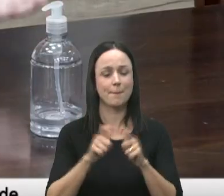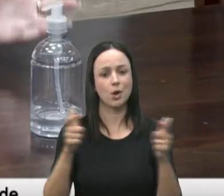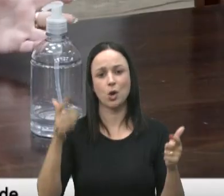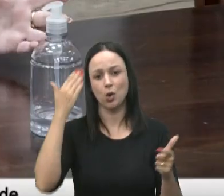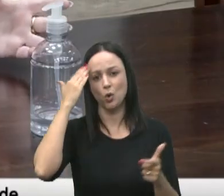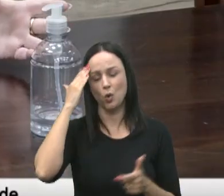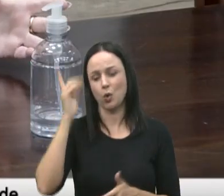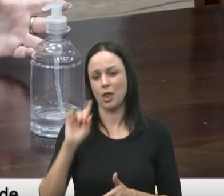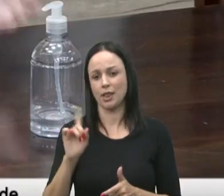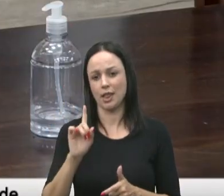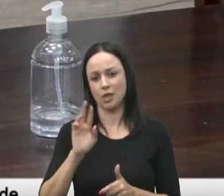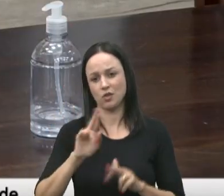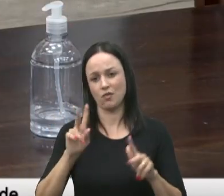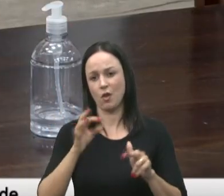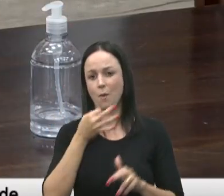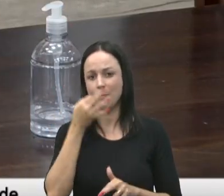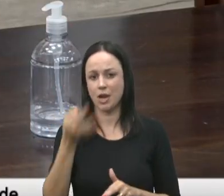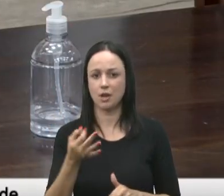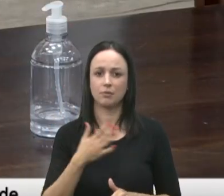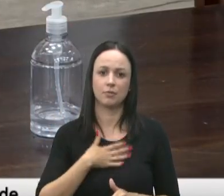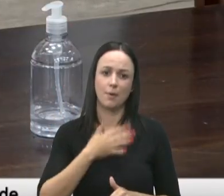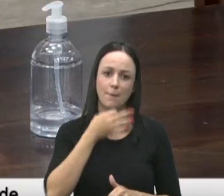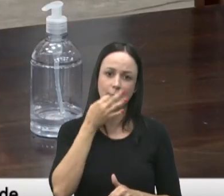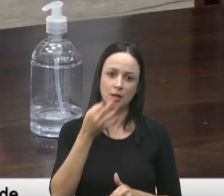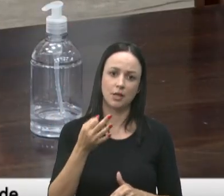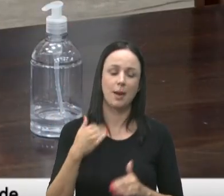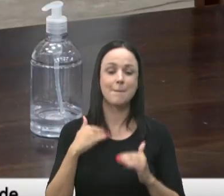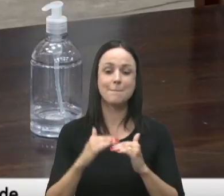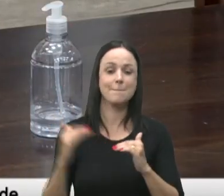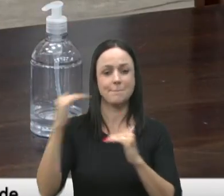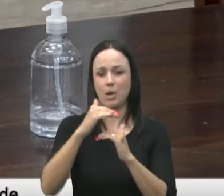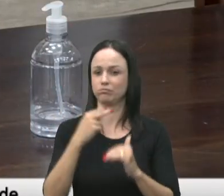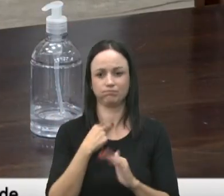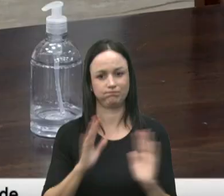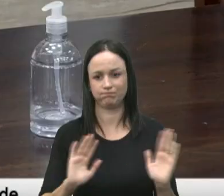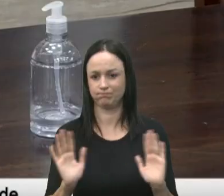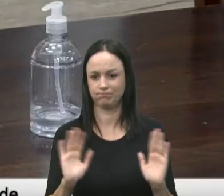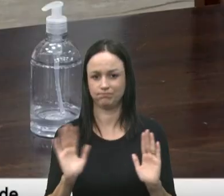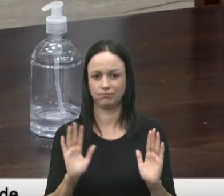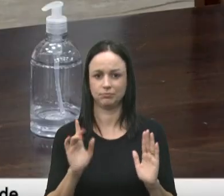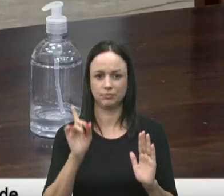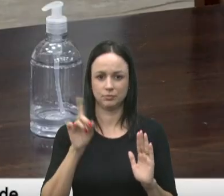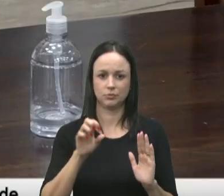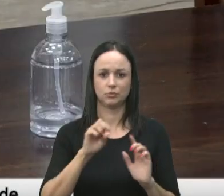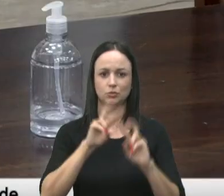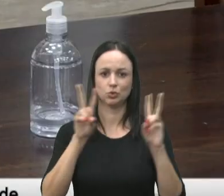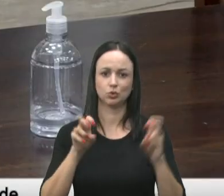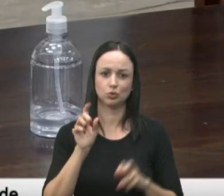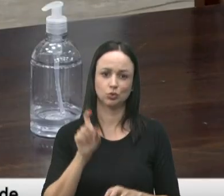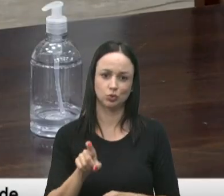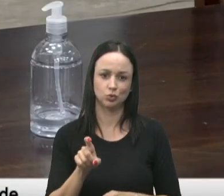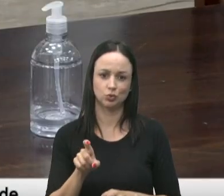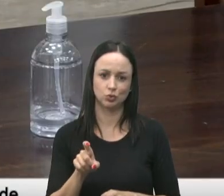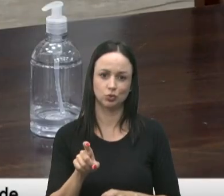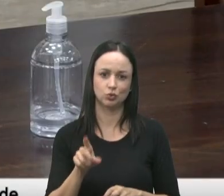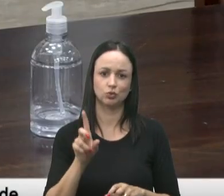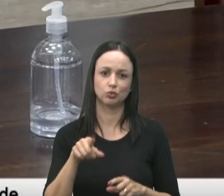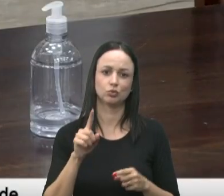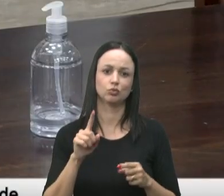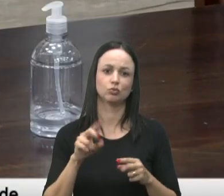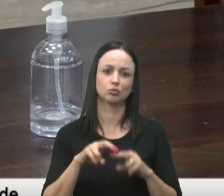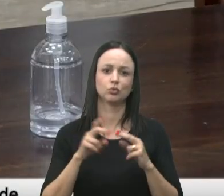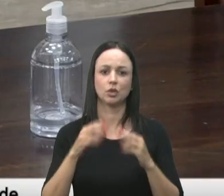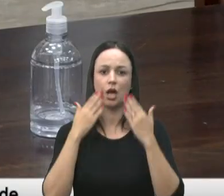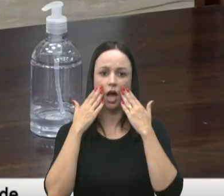maioria das pessoas. A minha opinião não pode se sobrepor. Então, é isso, é sobre isso, é disso que se trata uma